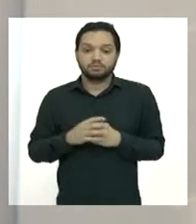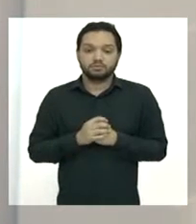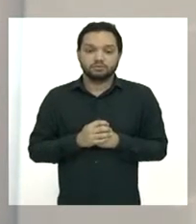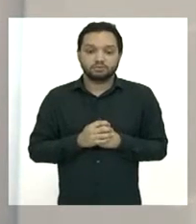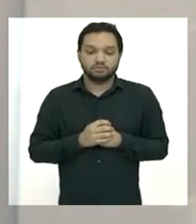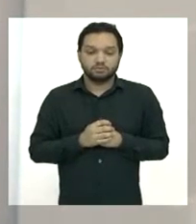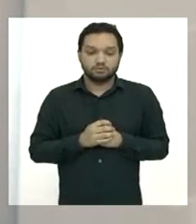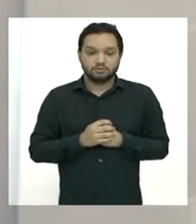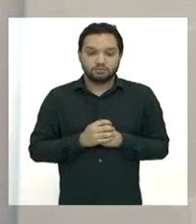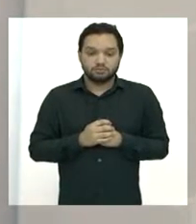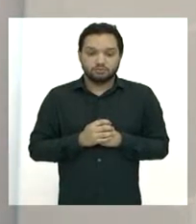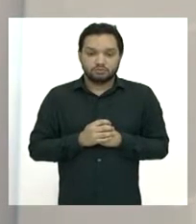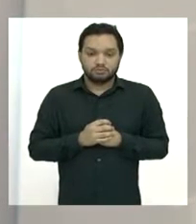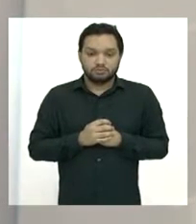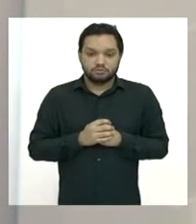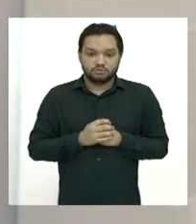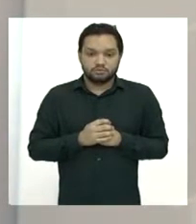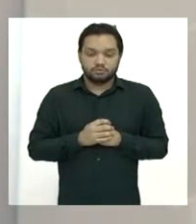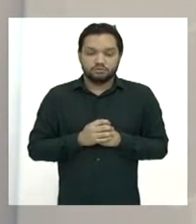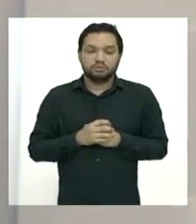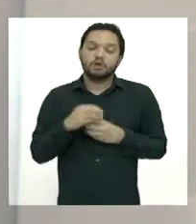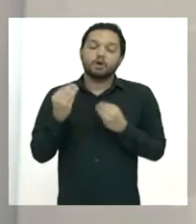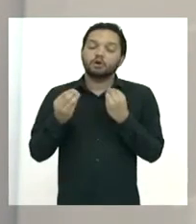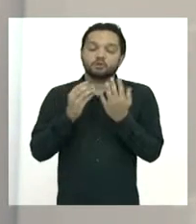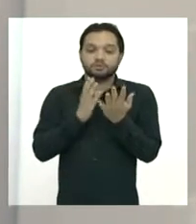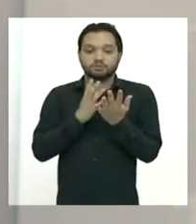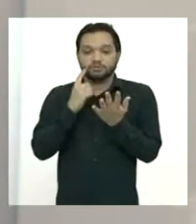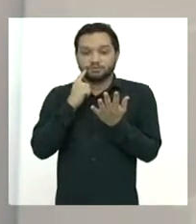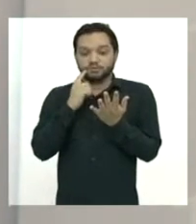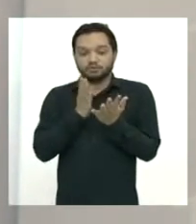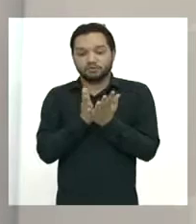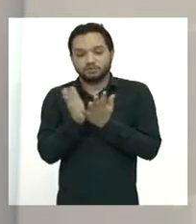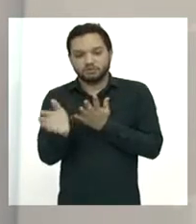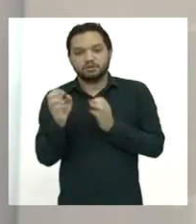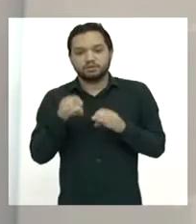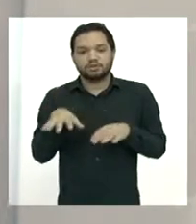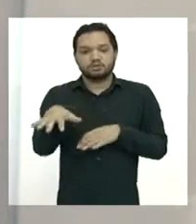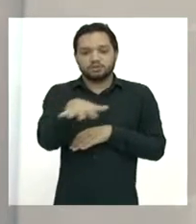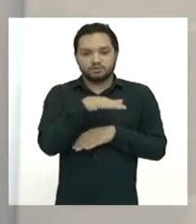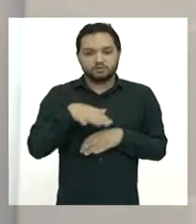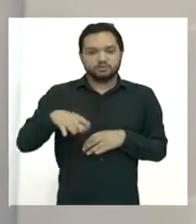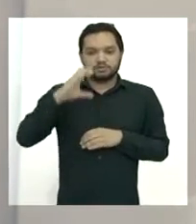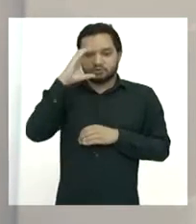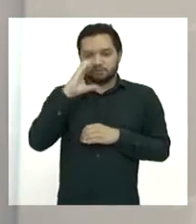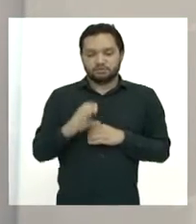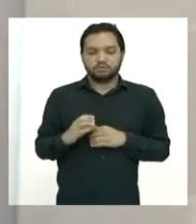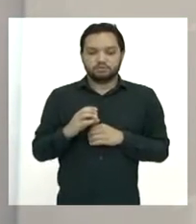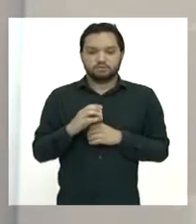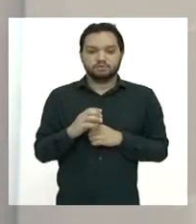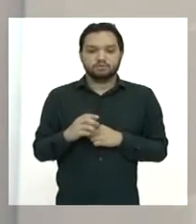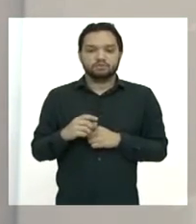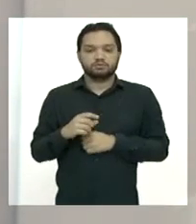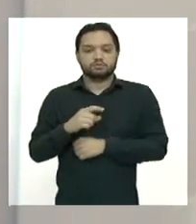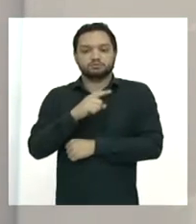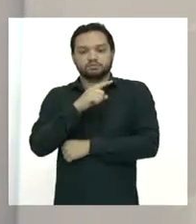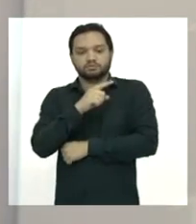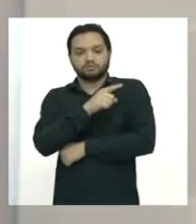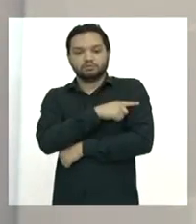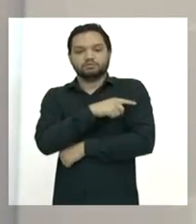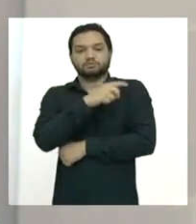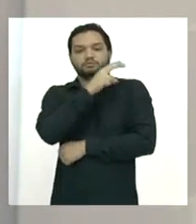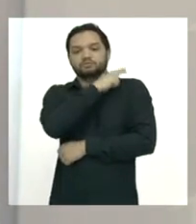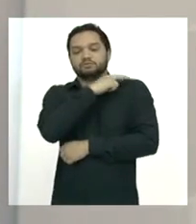iria pela vertente da educação de uma forma geral. Então, o cidadão saía no primeiro, segundo grau sabendo direito do